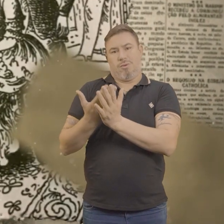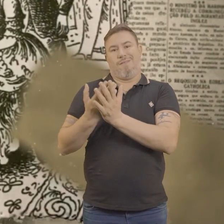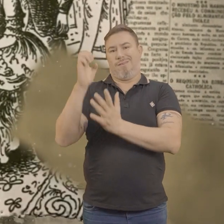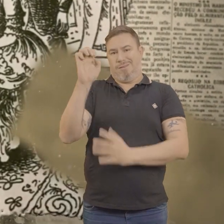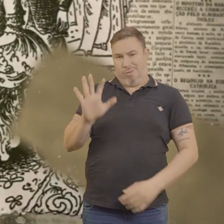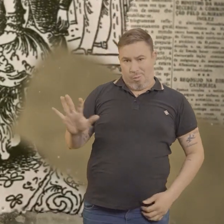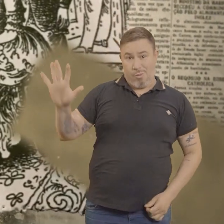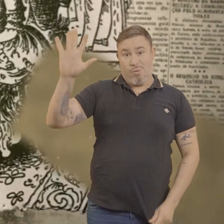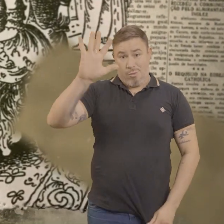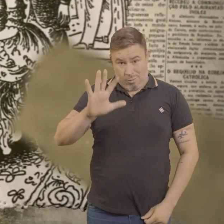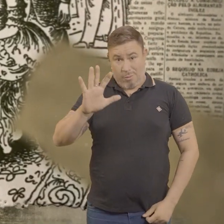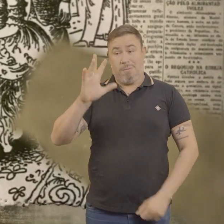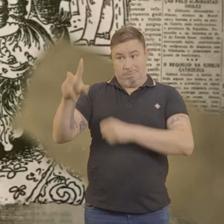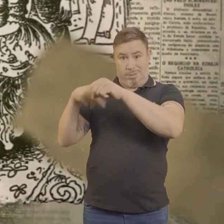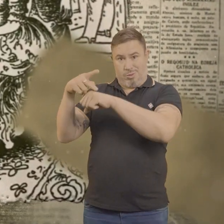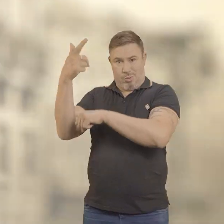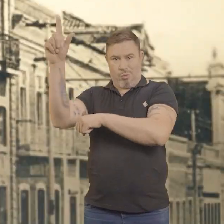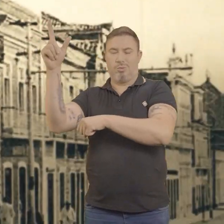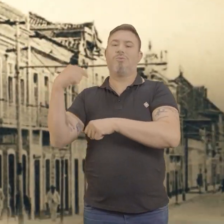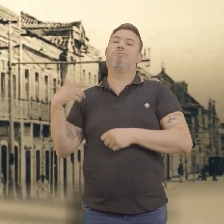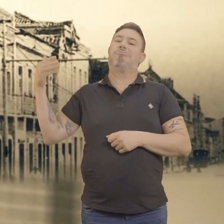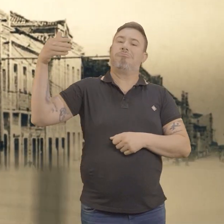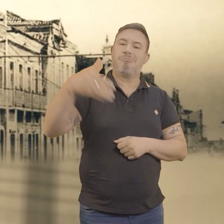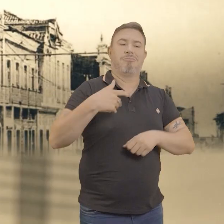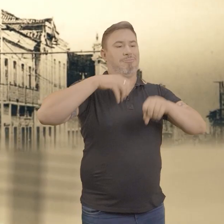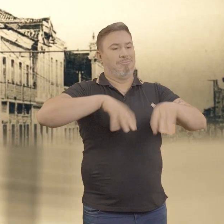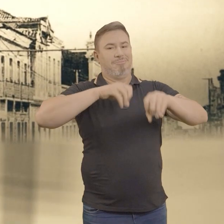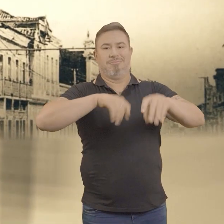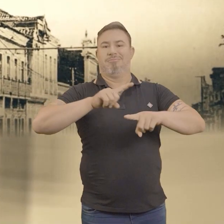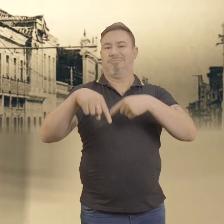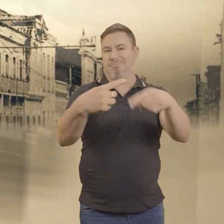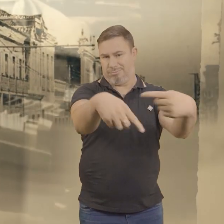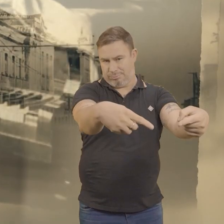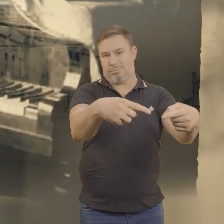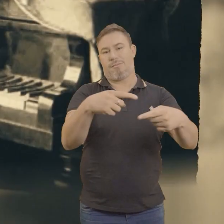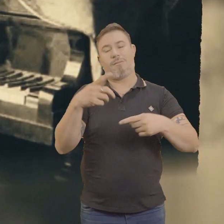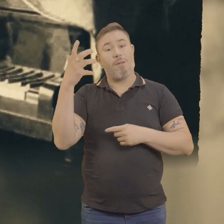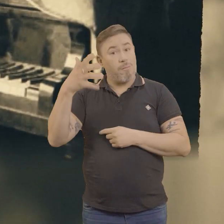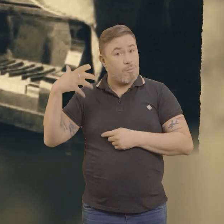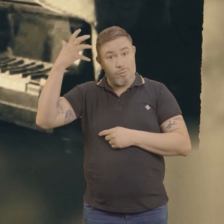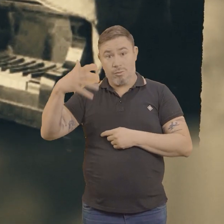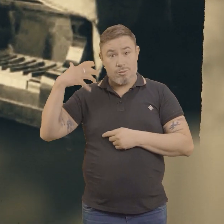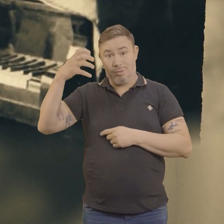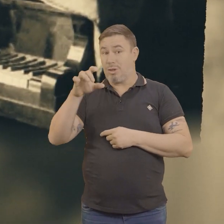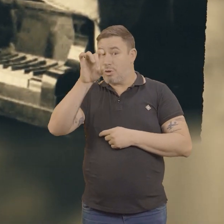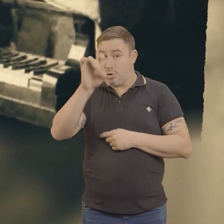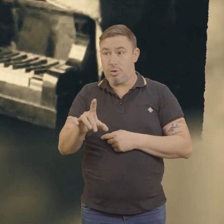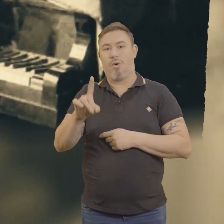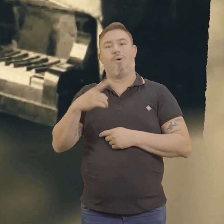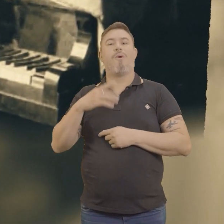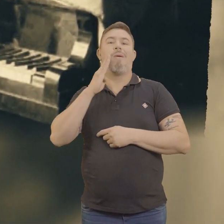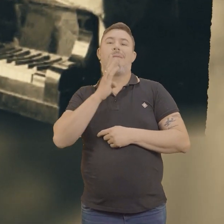Europa, ou então vinham as preceptoras, né? Até o século XIX, a sociabilidade, vamos dizer, musical, era restrita aos lares. E